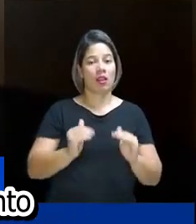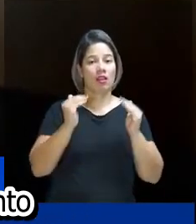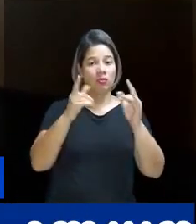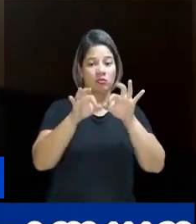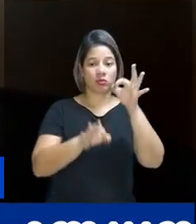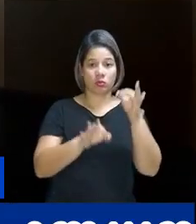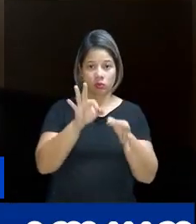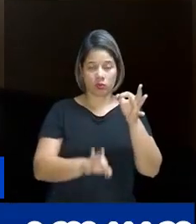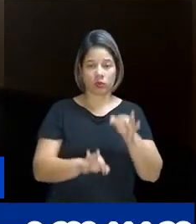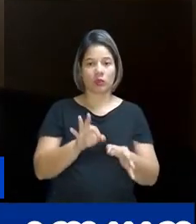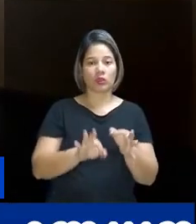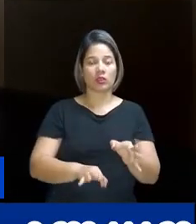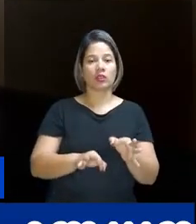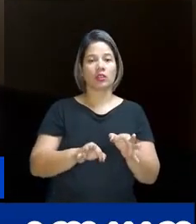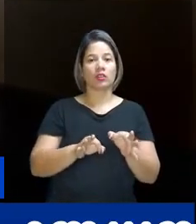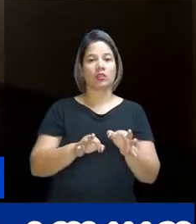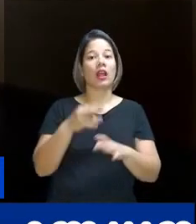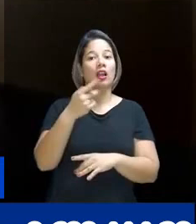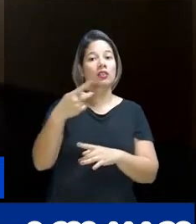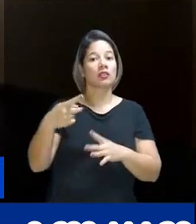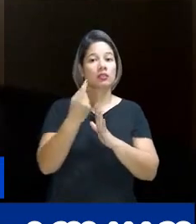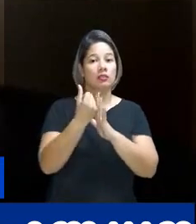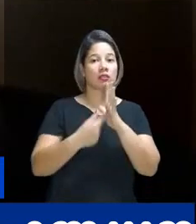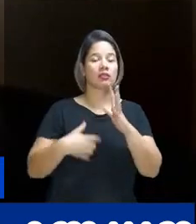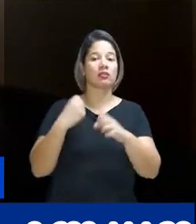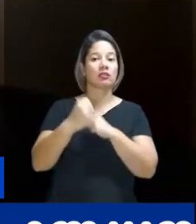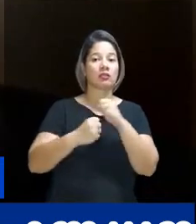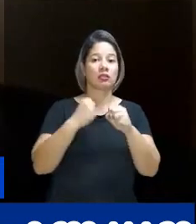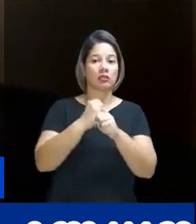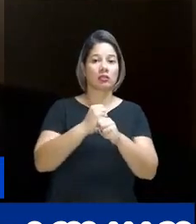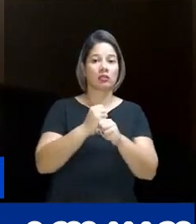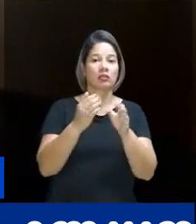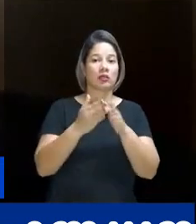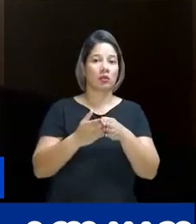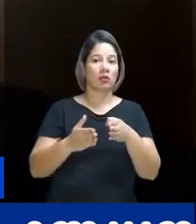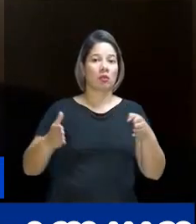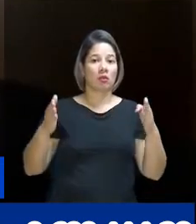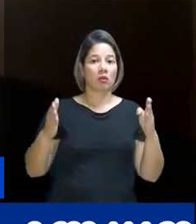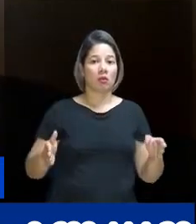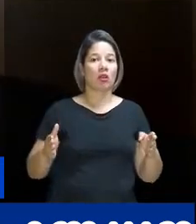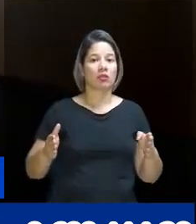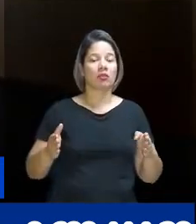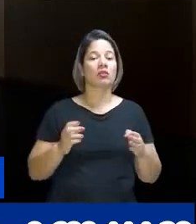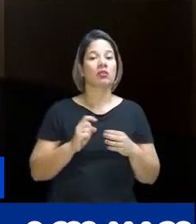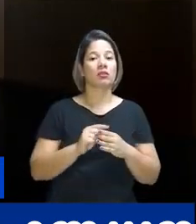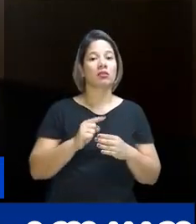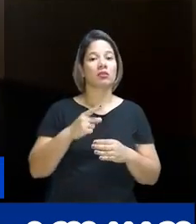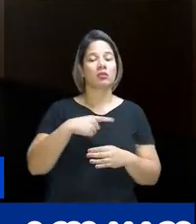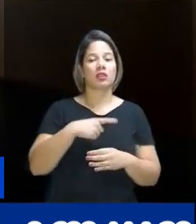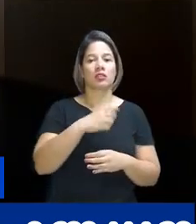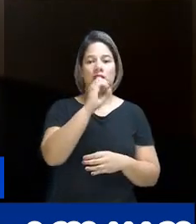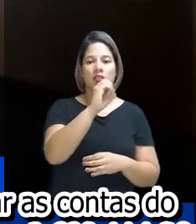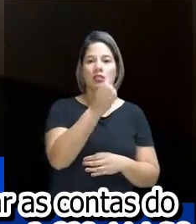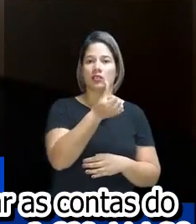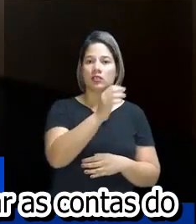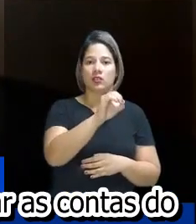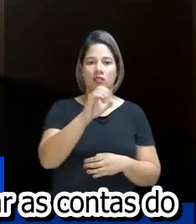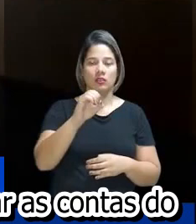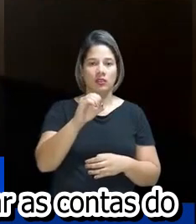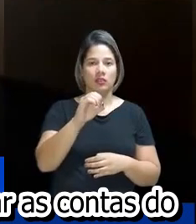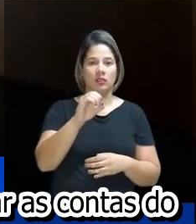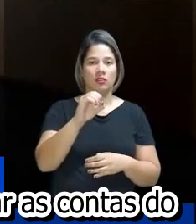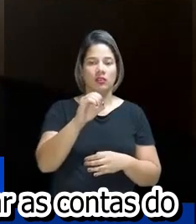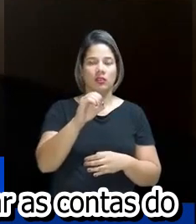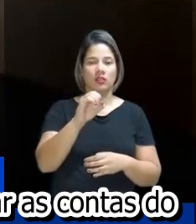Por meio do julgamento da prestação de contas anual número 0600-114, dígito 28